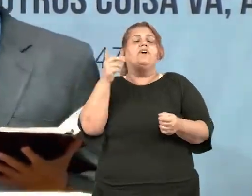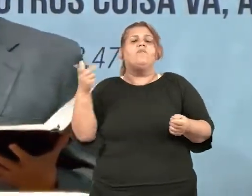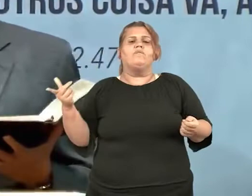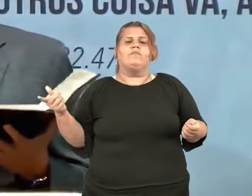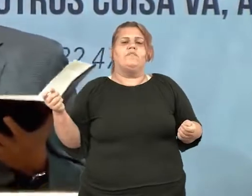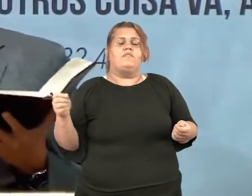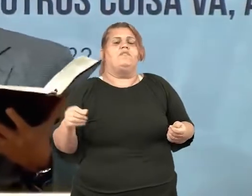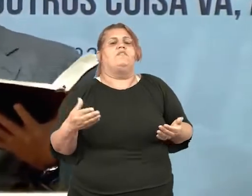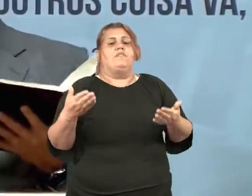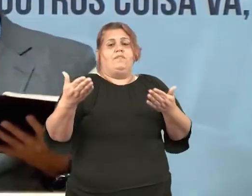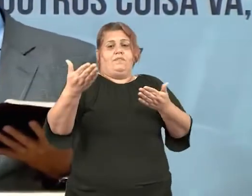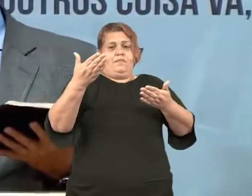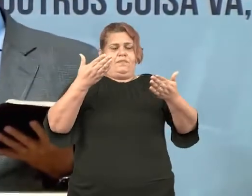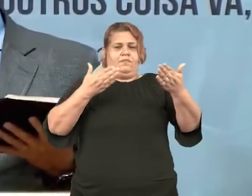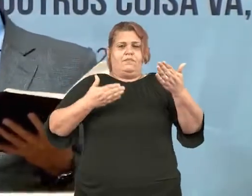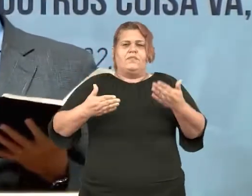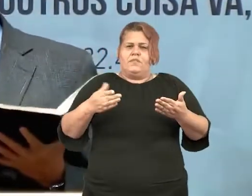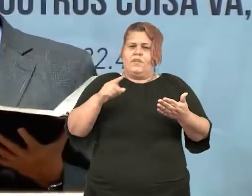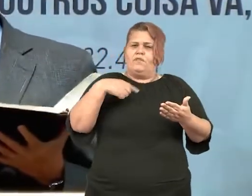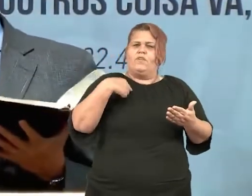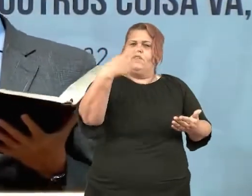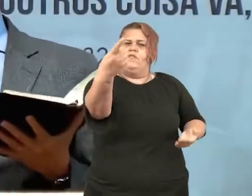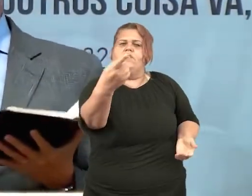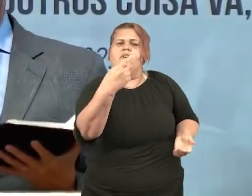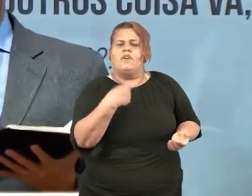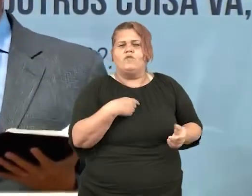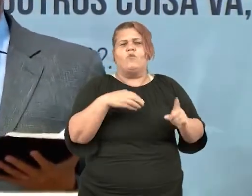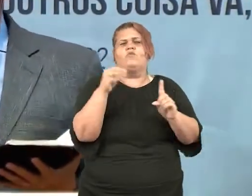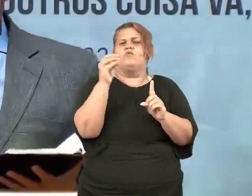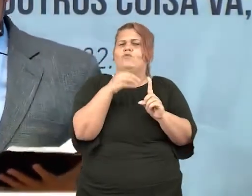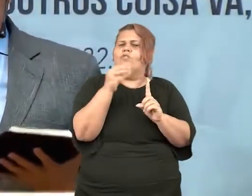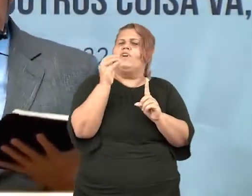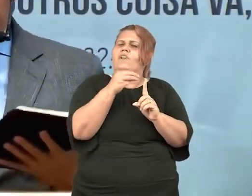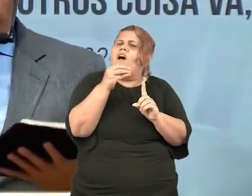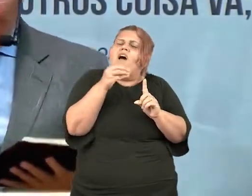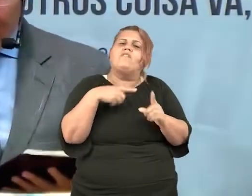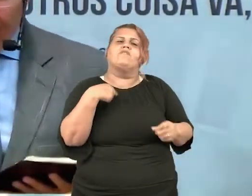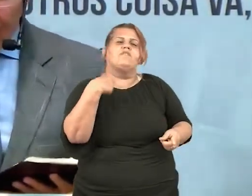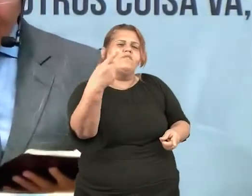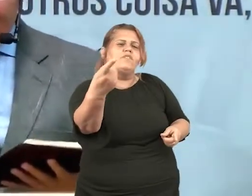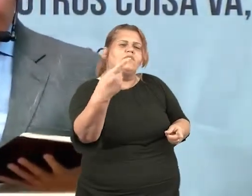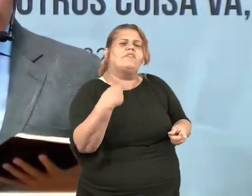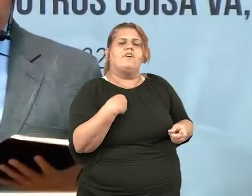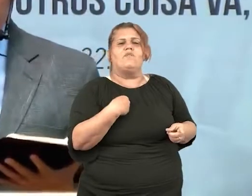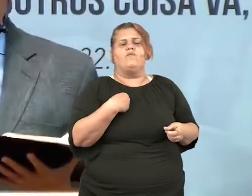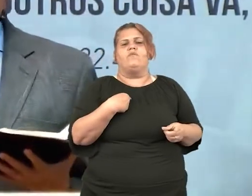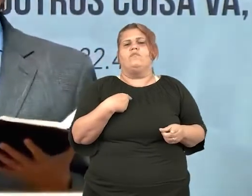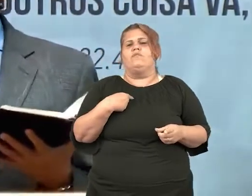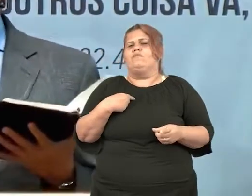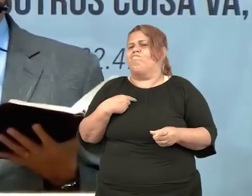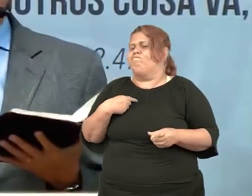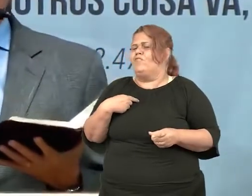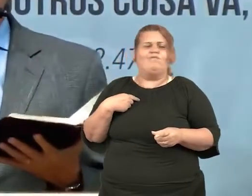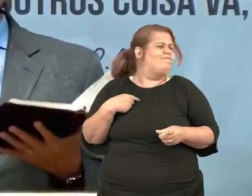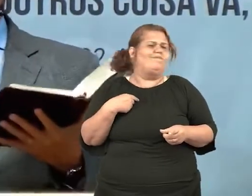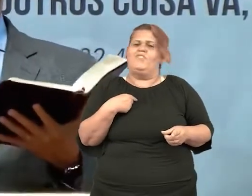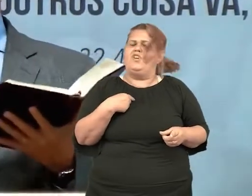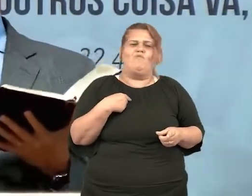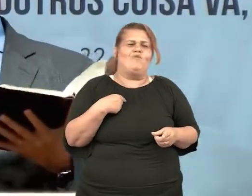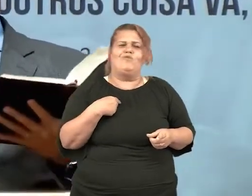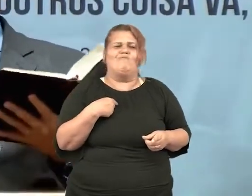Então, diante desse fato de que você e eu somos vulneráveis, diante desse fato que você e eu não